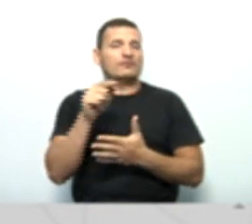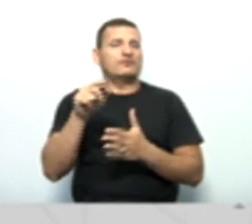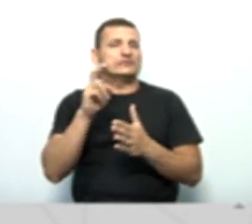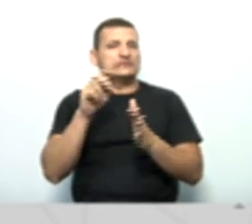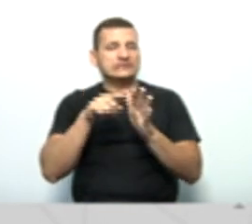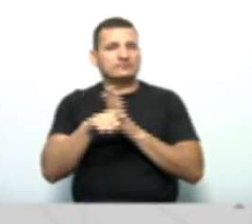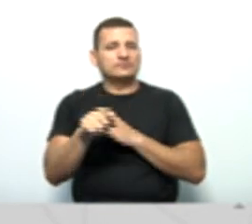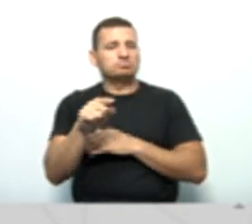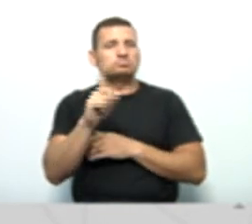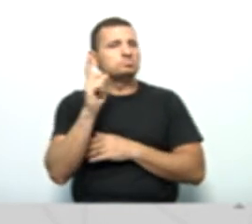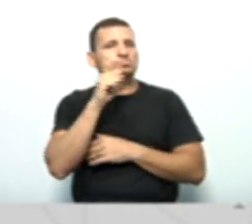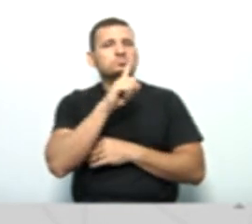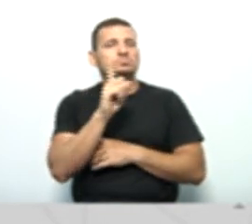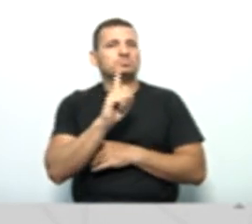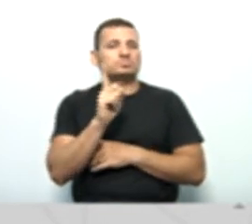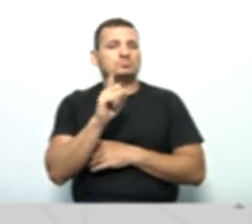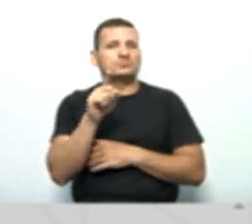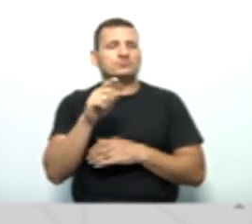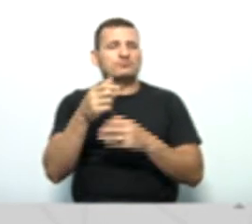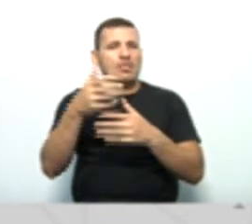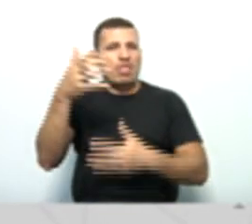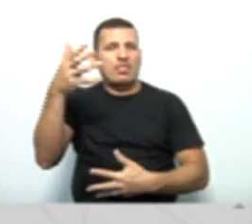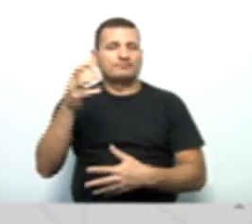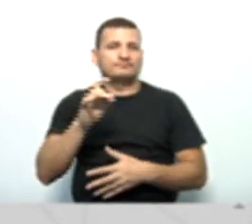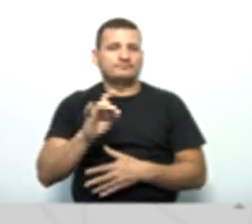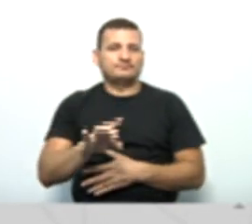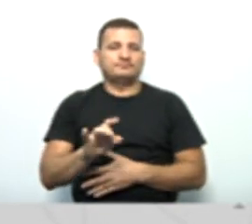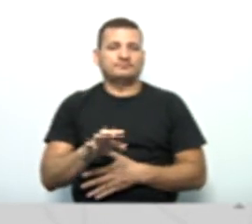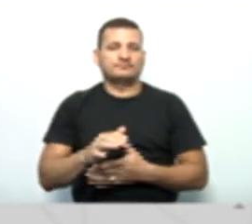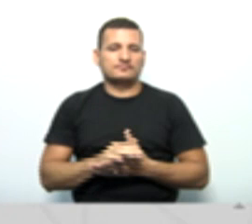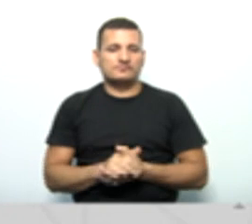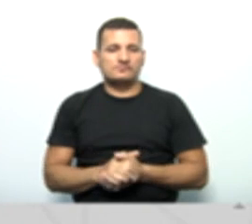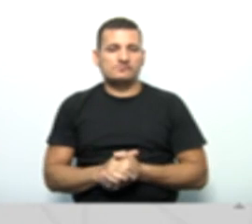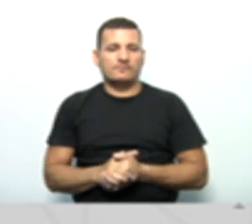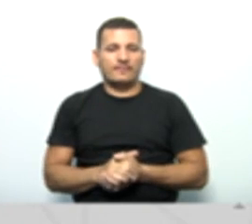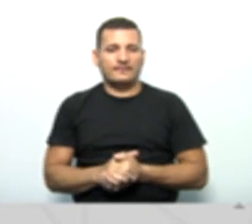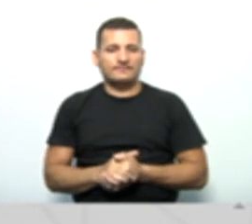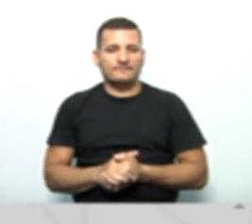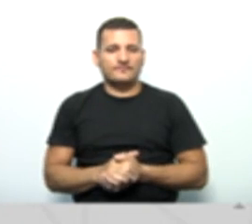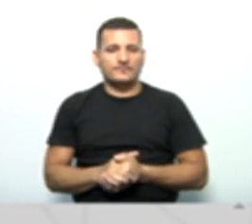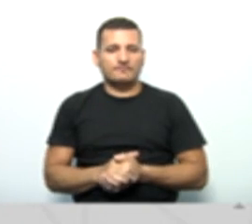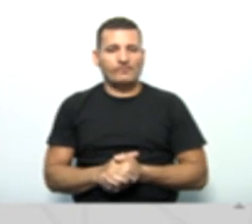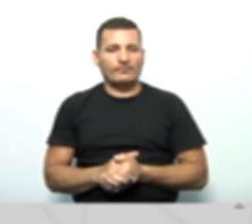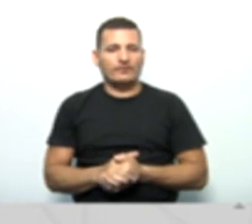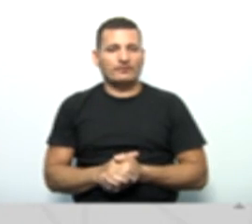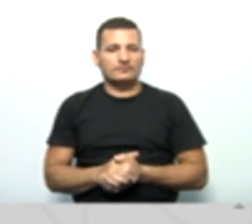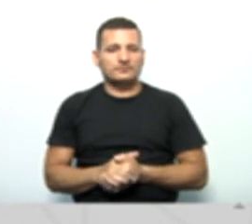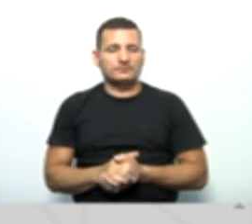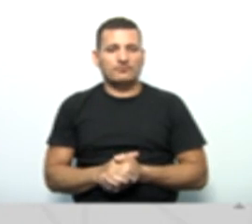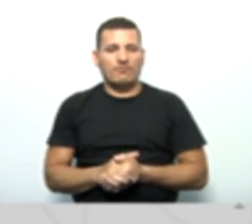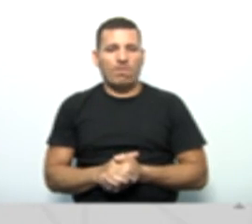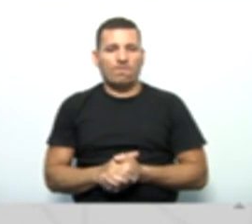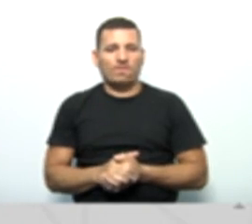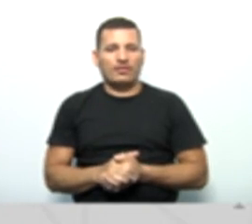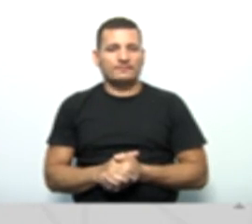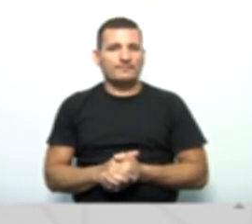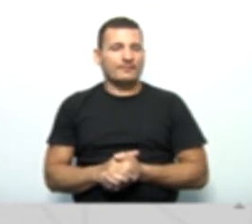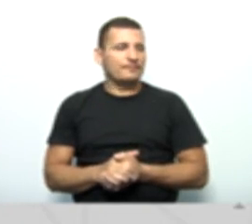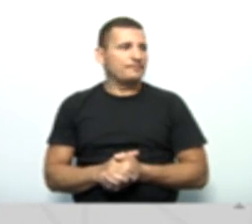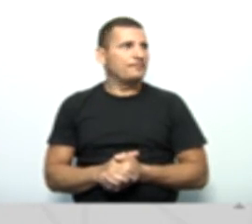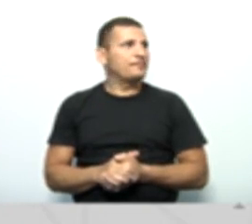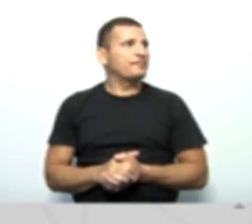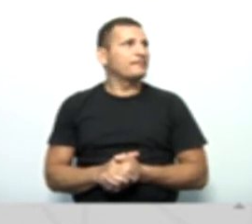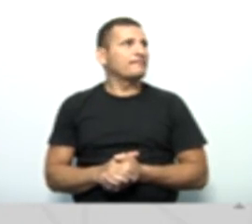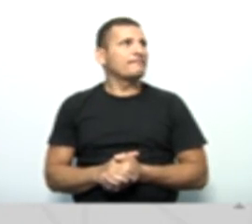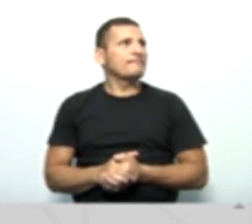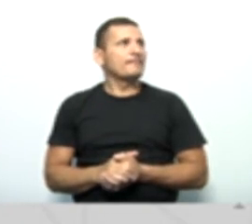Ela é, digamos assim, ela é extensa. Ela é extensa. Vamos lá. Então, ó, com base nos fundamentos da estrutura